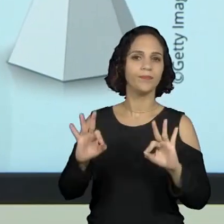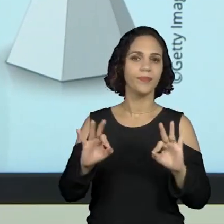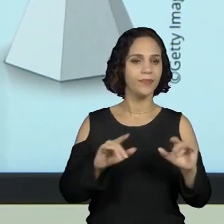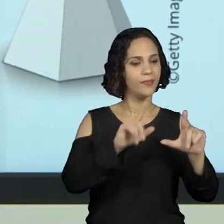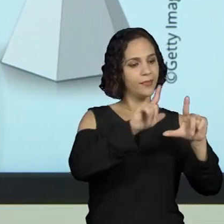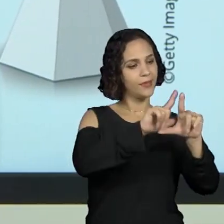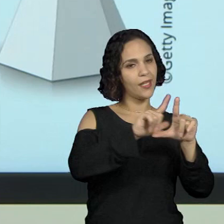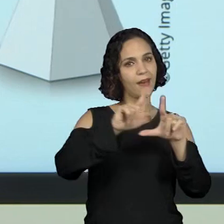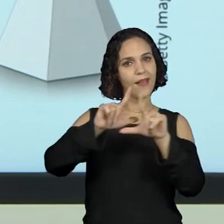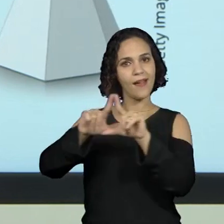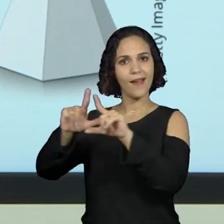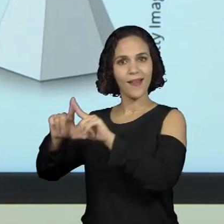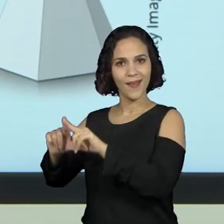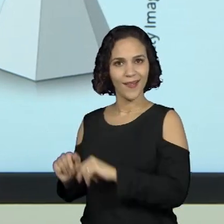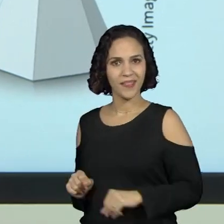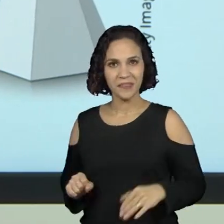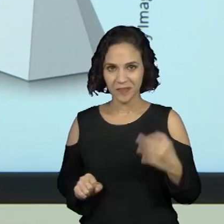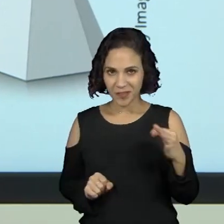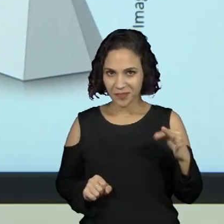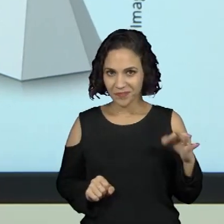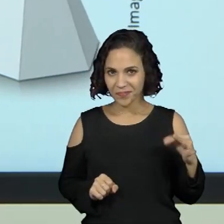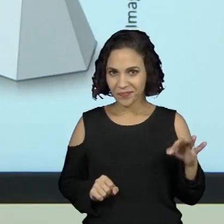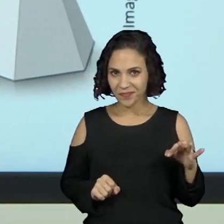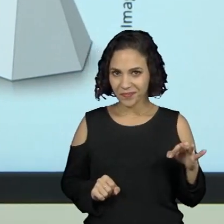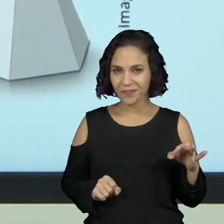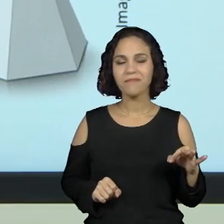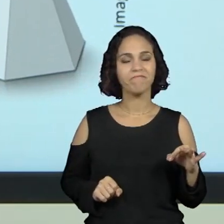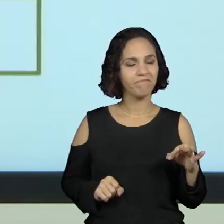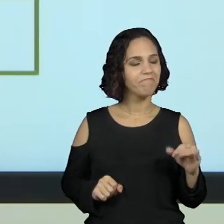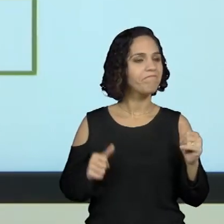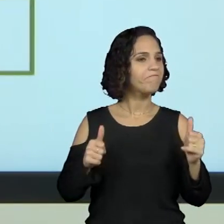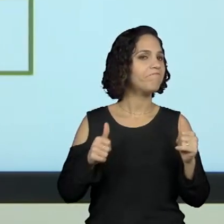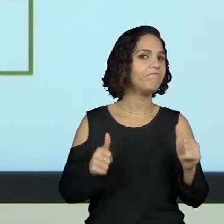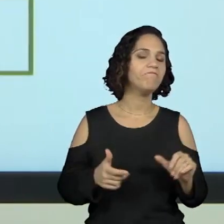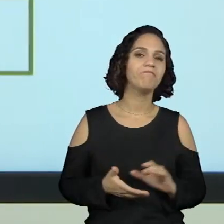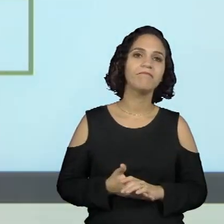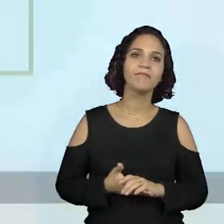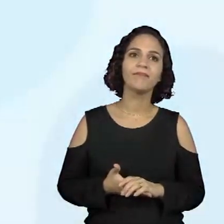Muito bem. Conseguimos pensar aí nas pirâmides, então.